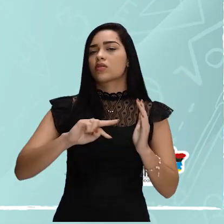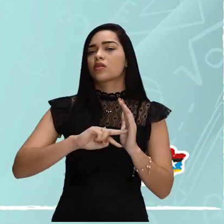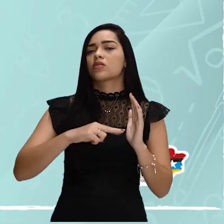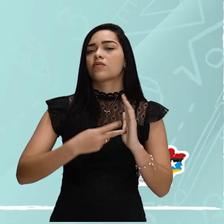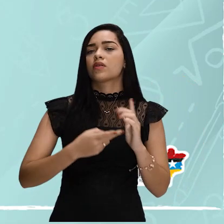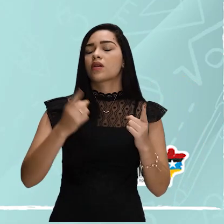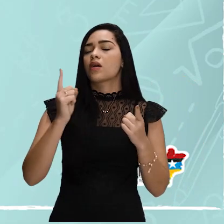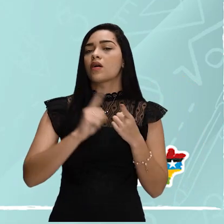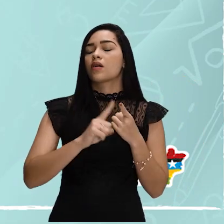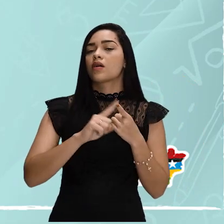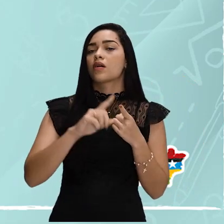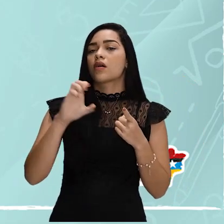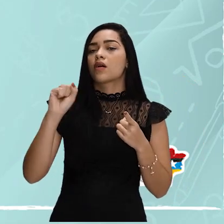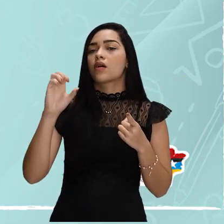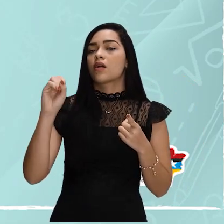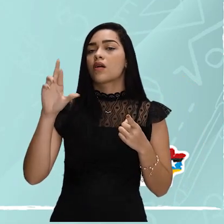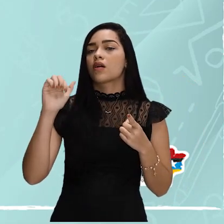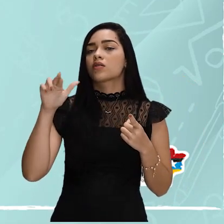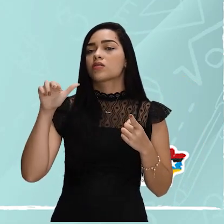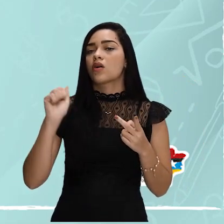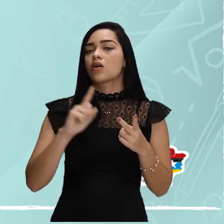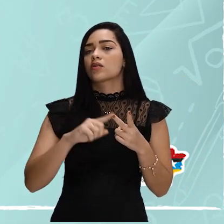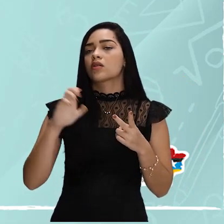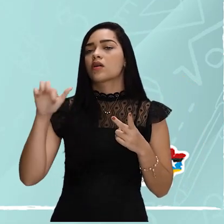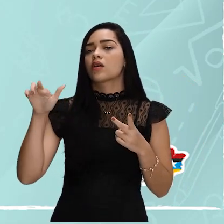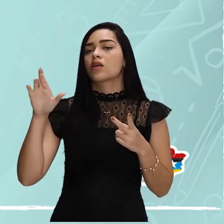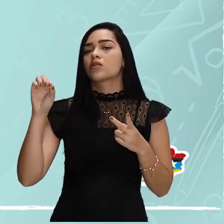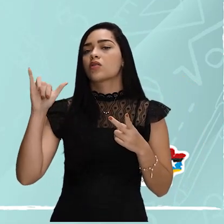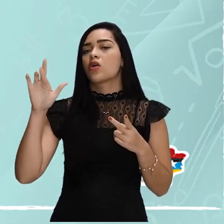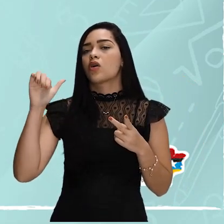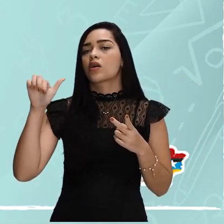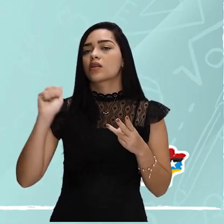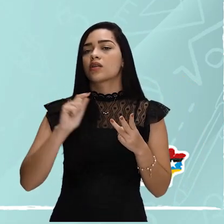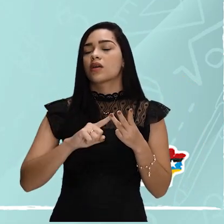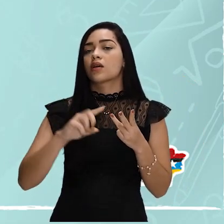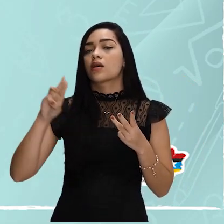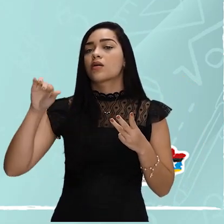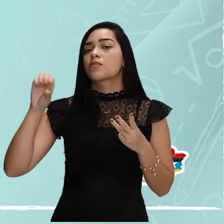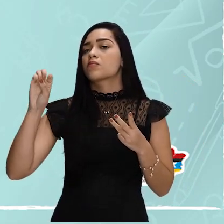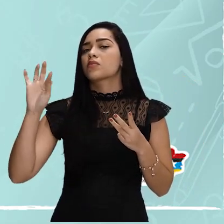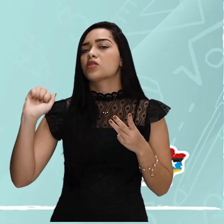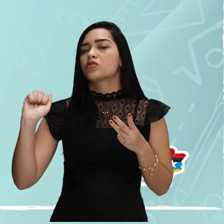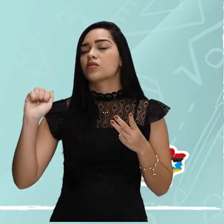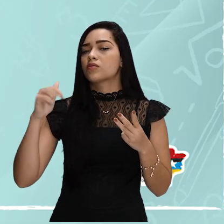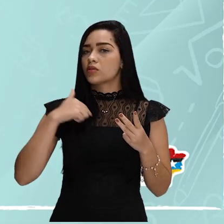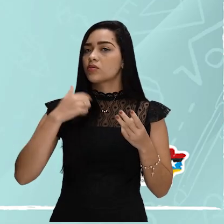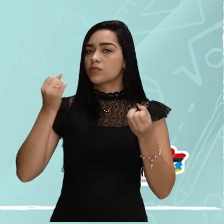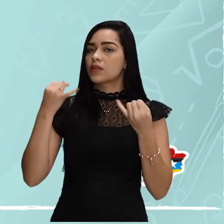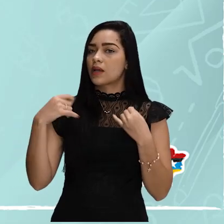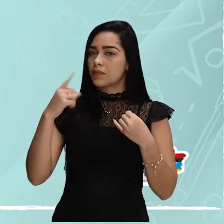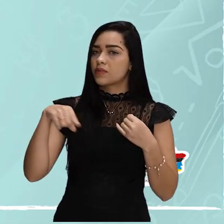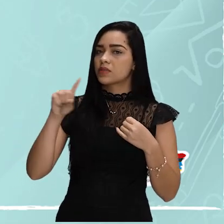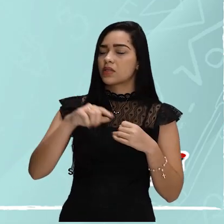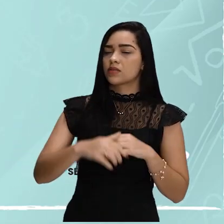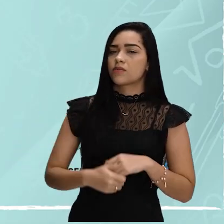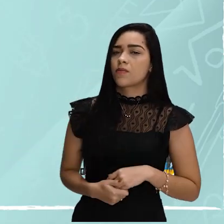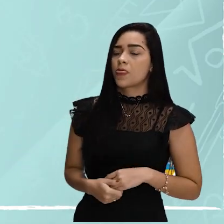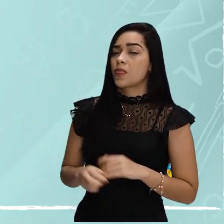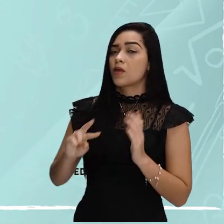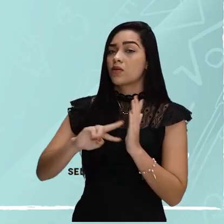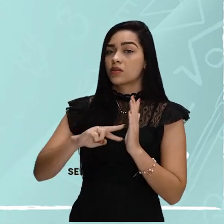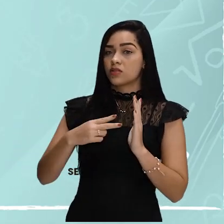seria glândula exócrina, glândula endócrina, né? Glândula mista? Vou explicar para vocês aqui. O que é